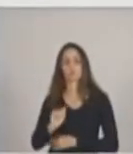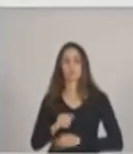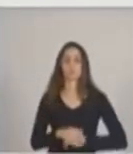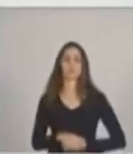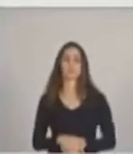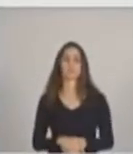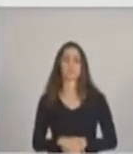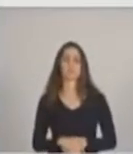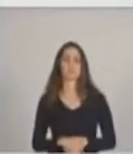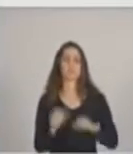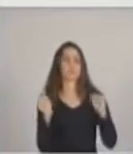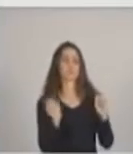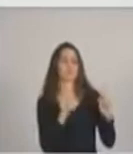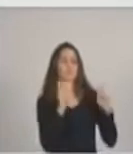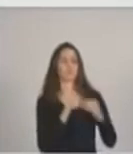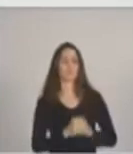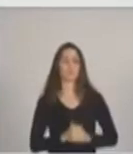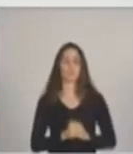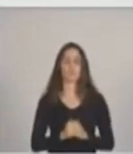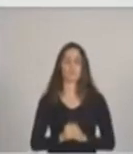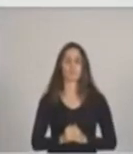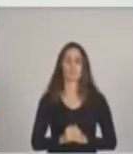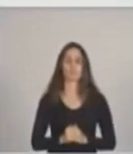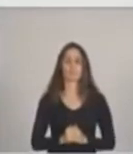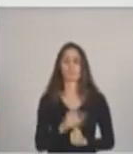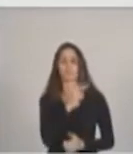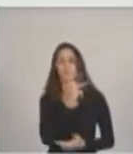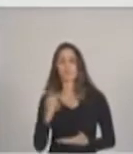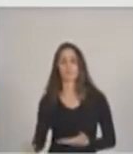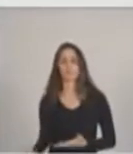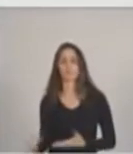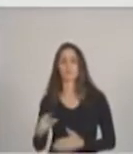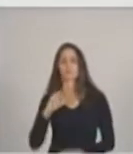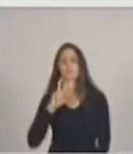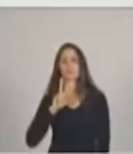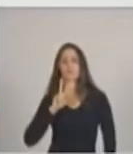Ok. Senhor presidente, mensagem de veto